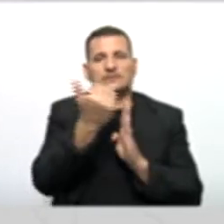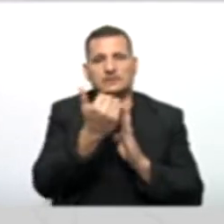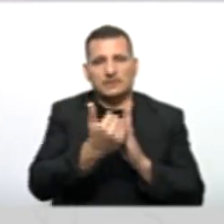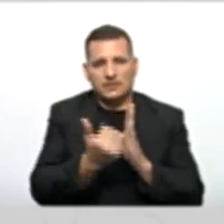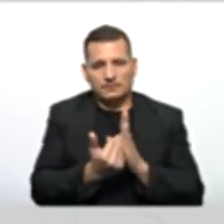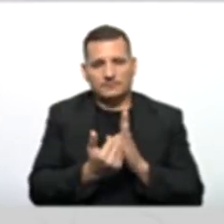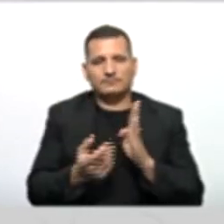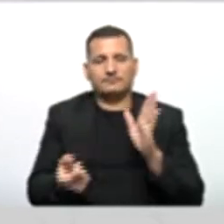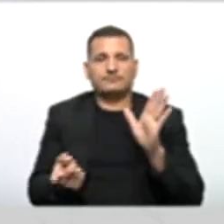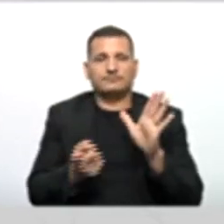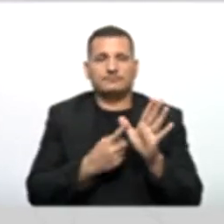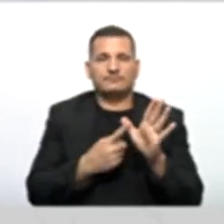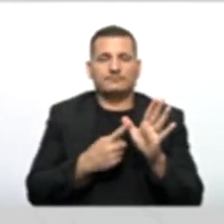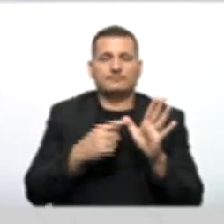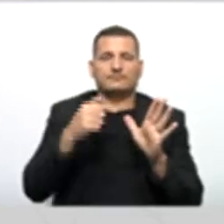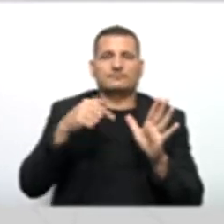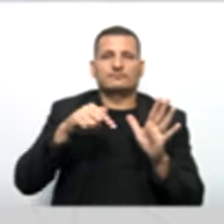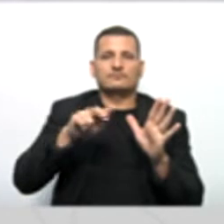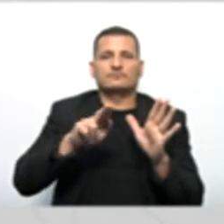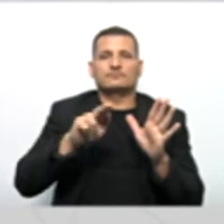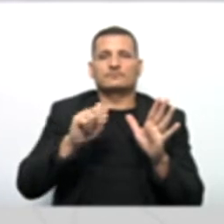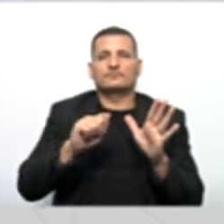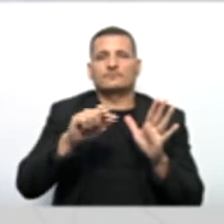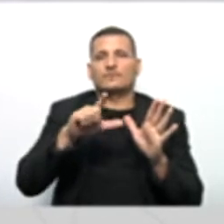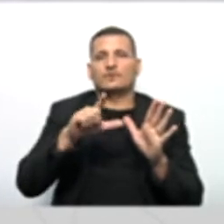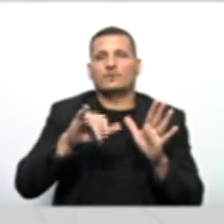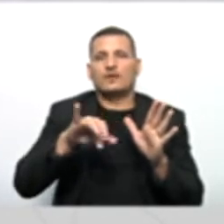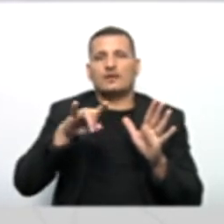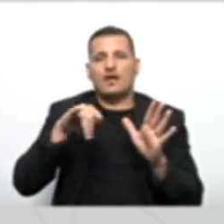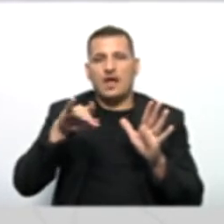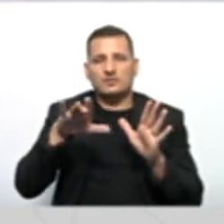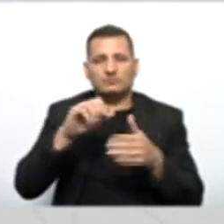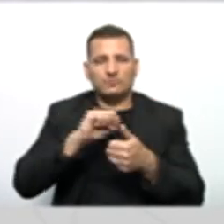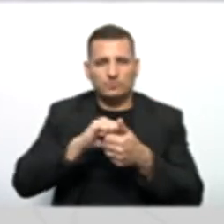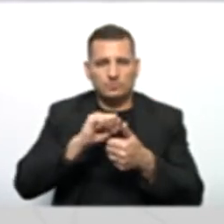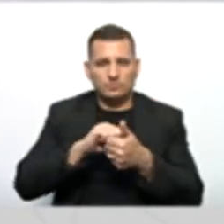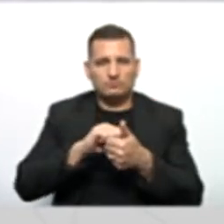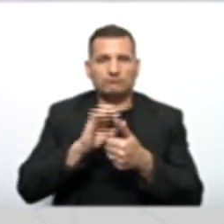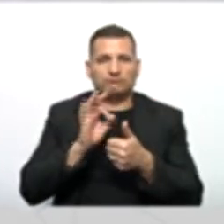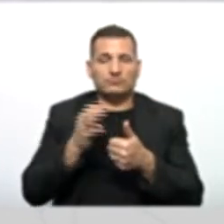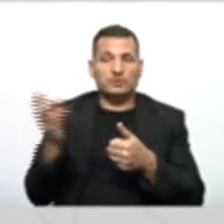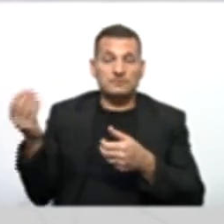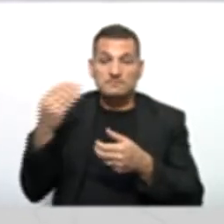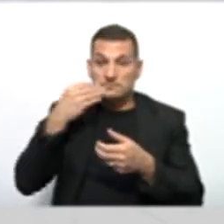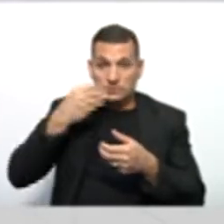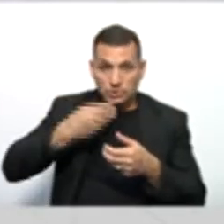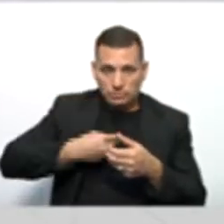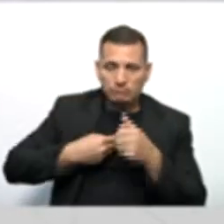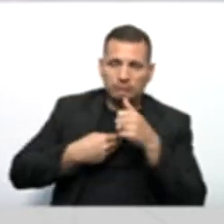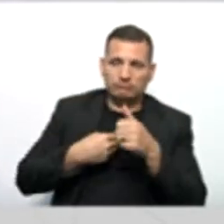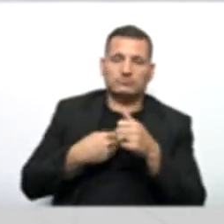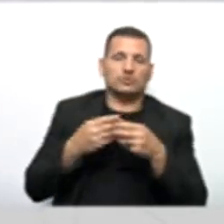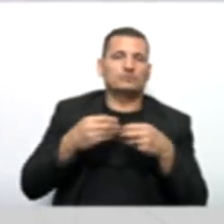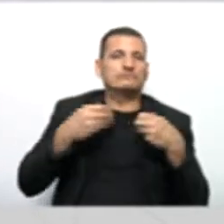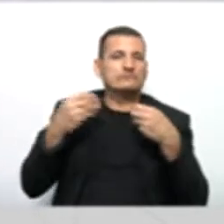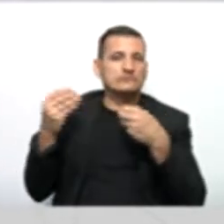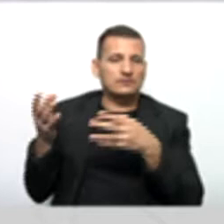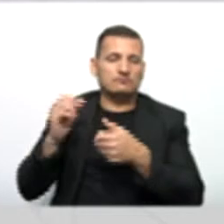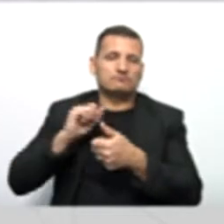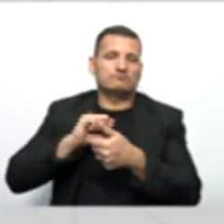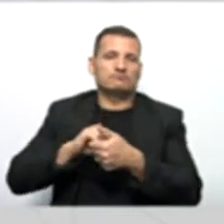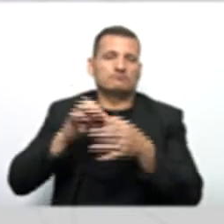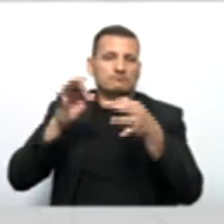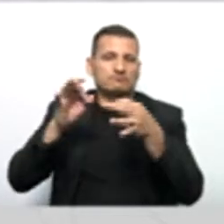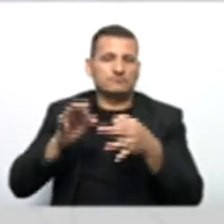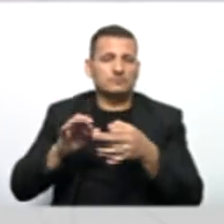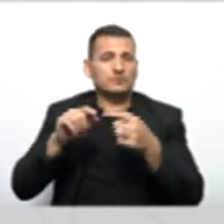e a qualidade, ou seja, eu tenho que entregar aquilo que me pede, beleza? Eu tenho que entregar, mas eu tenho que entregar dentro das